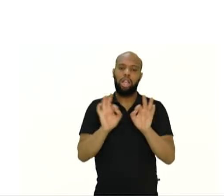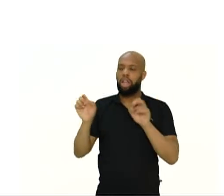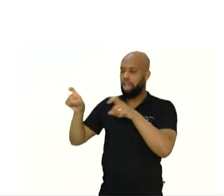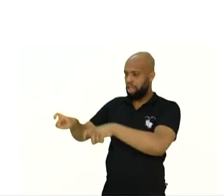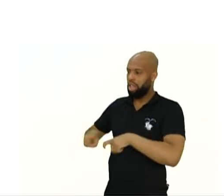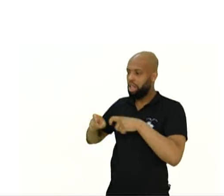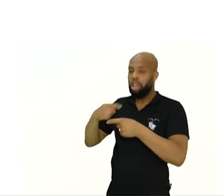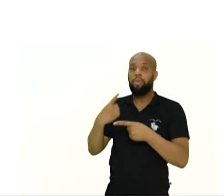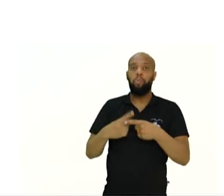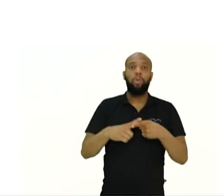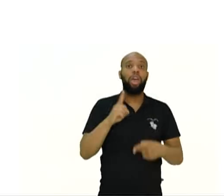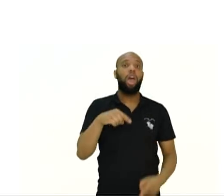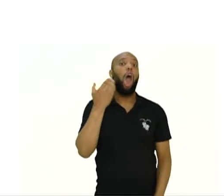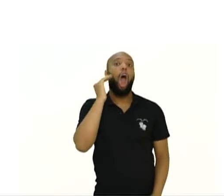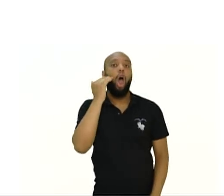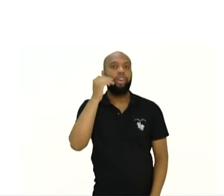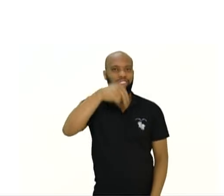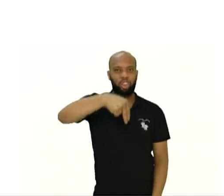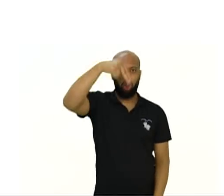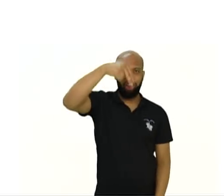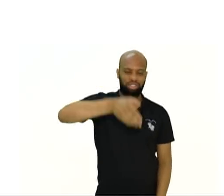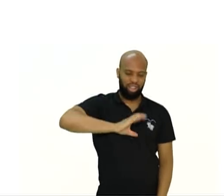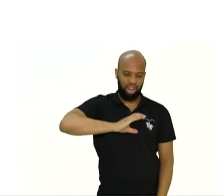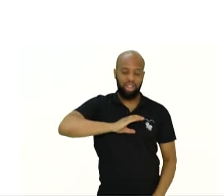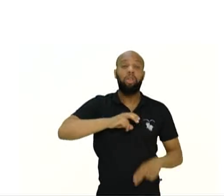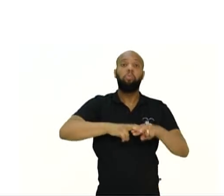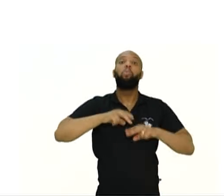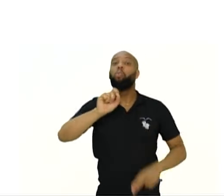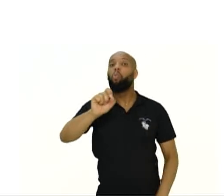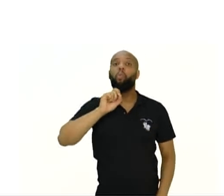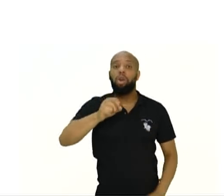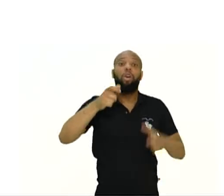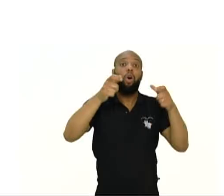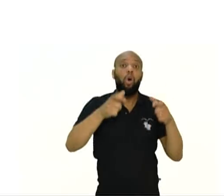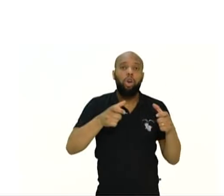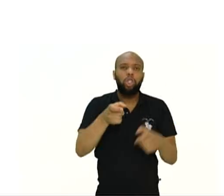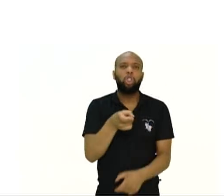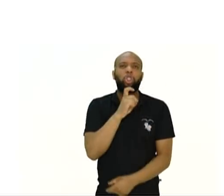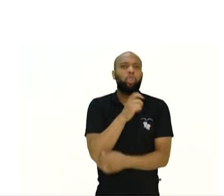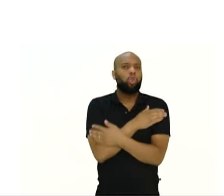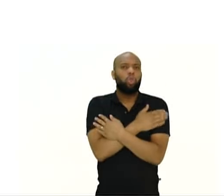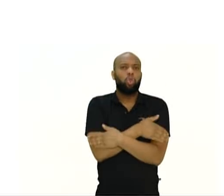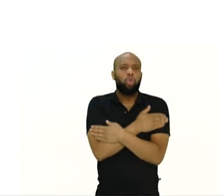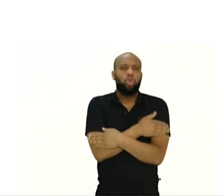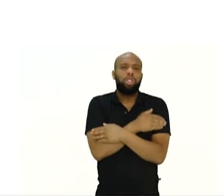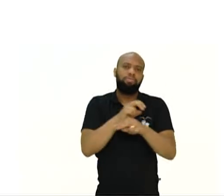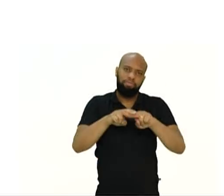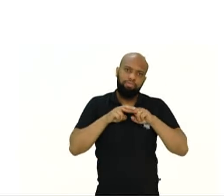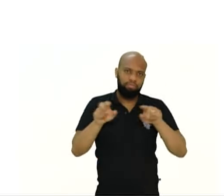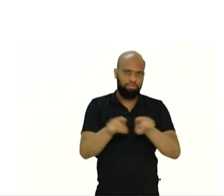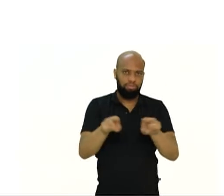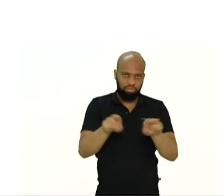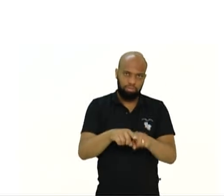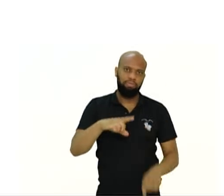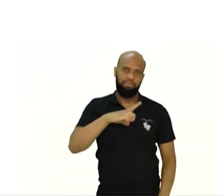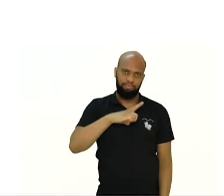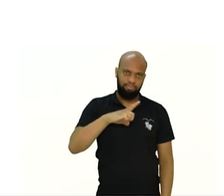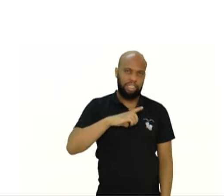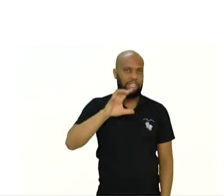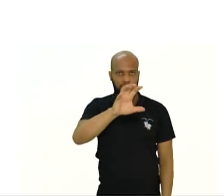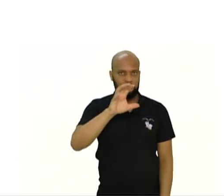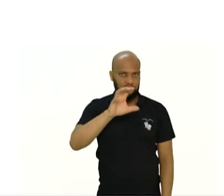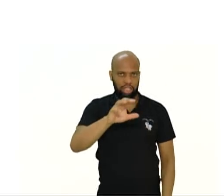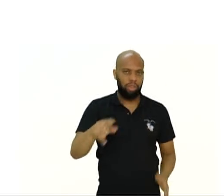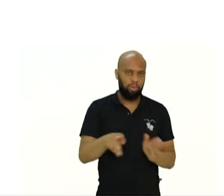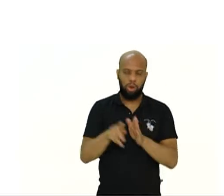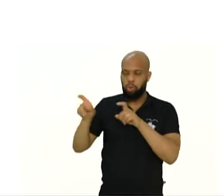essa região da parte norte, né? Ali por conta da localização, por conta do clima, então nós vamos ter, né, essa parte